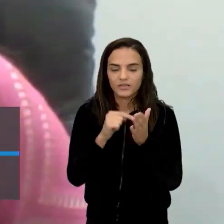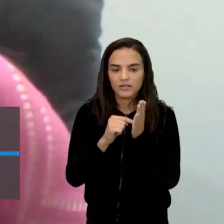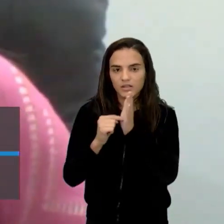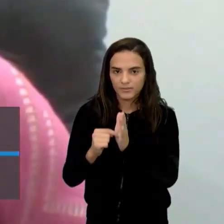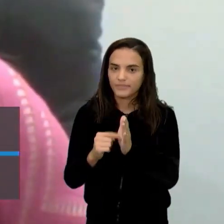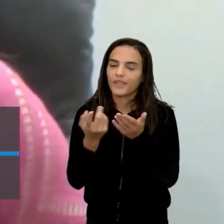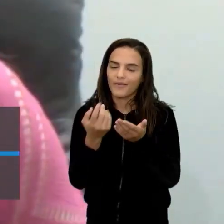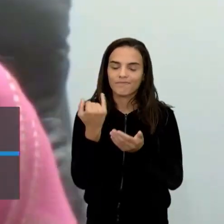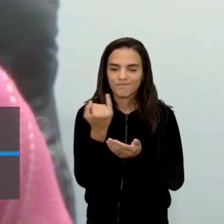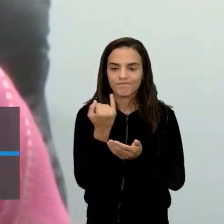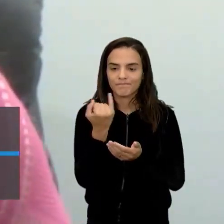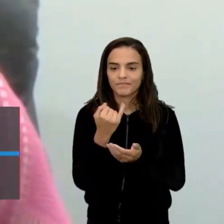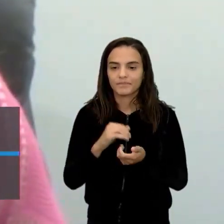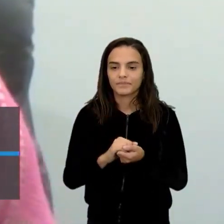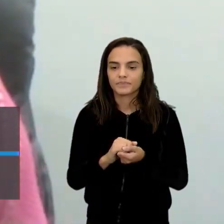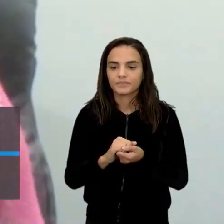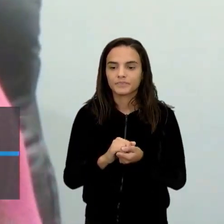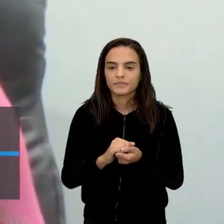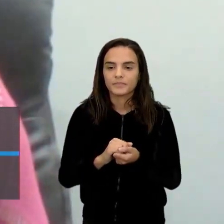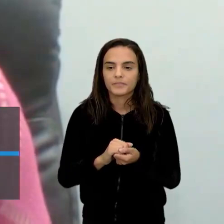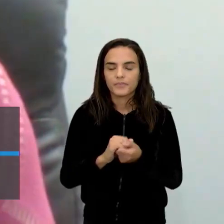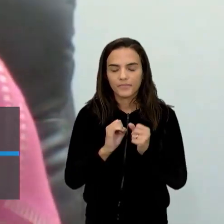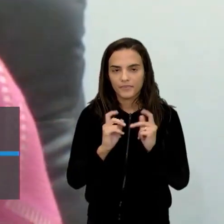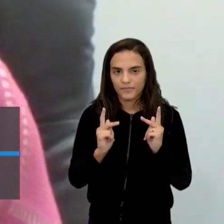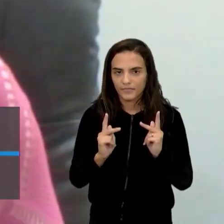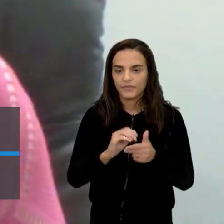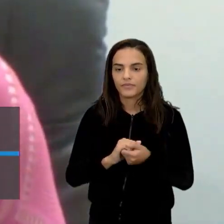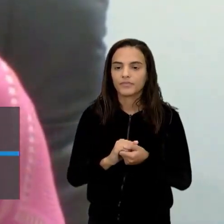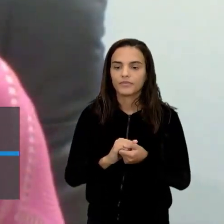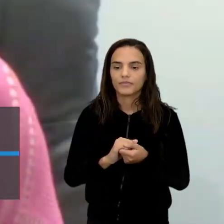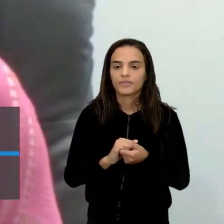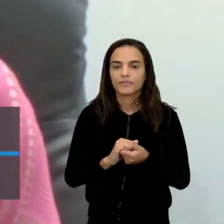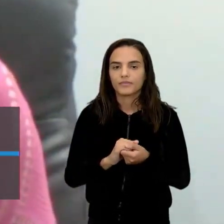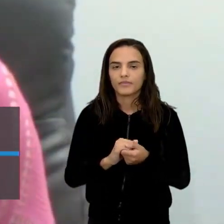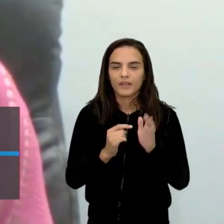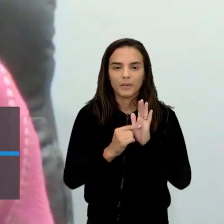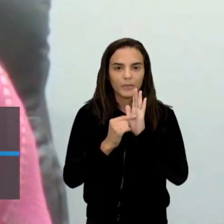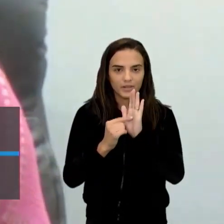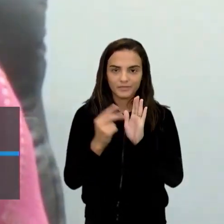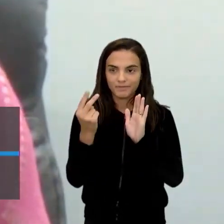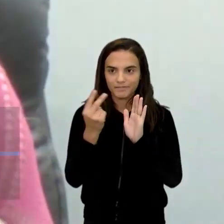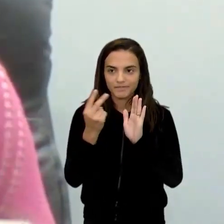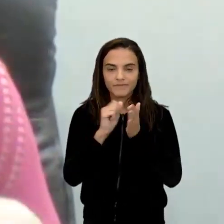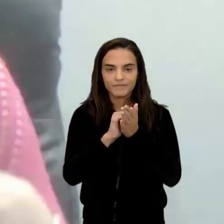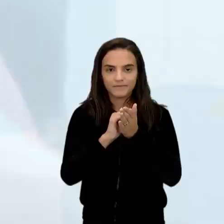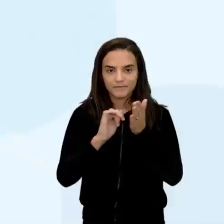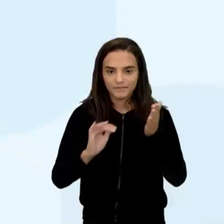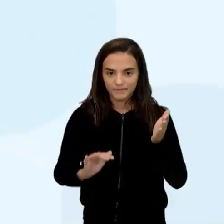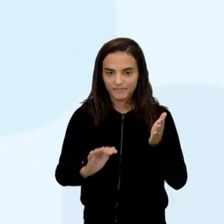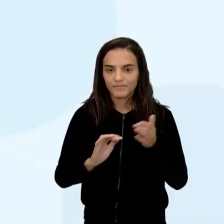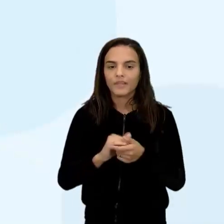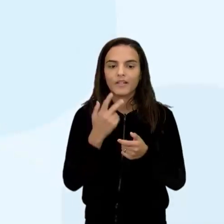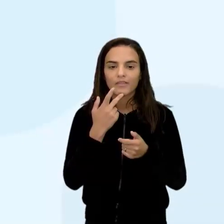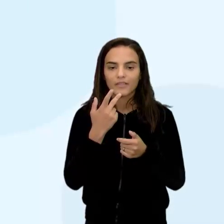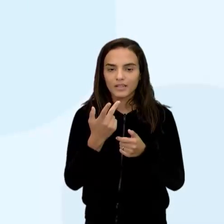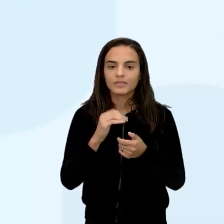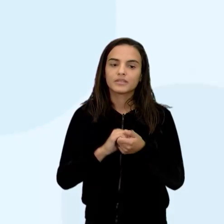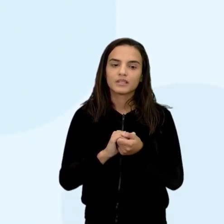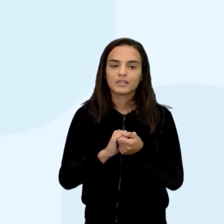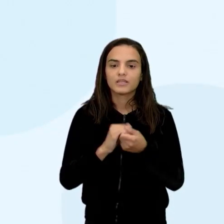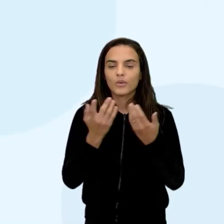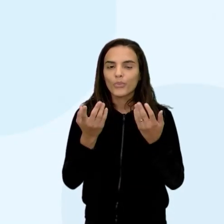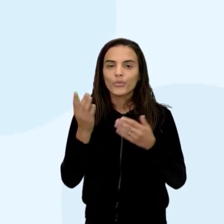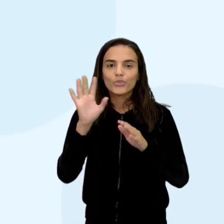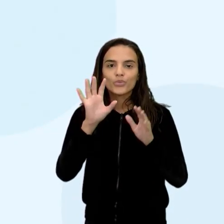é essencial e primordial, tá? Aí eu mostro a segunda atividade, que ainda falando da cigarra, o